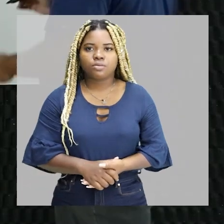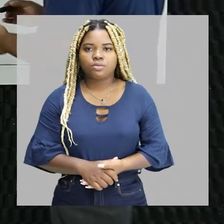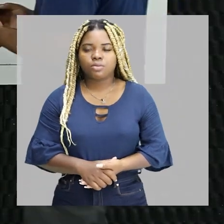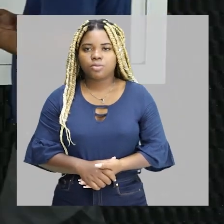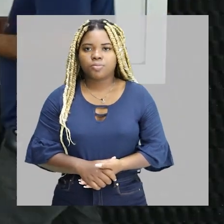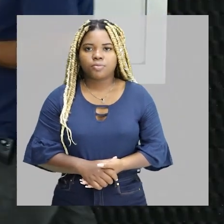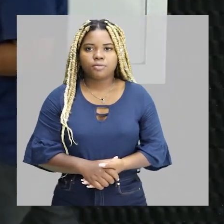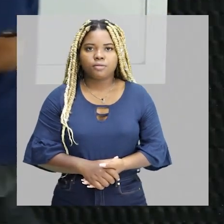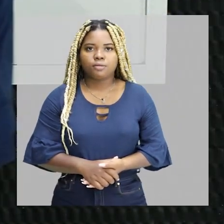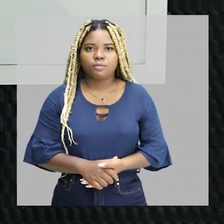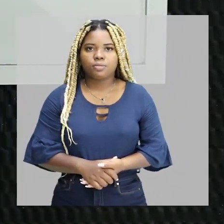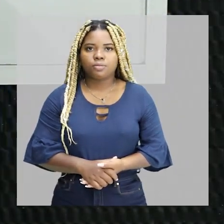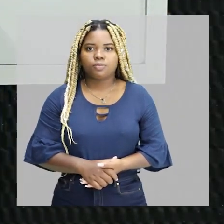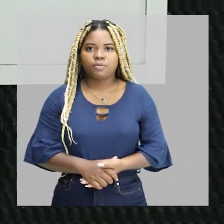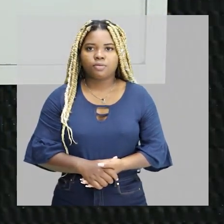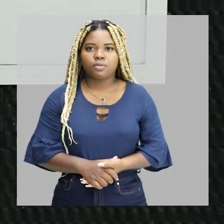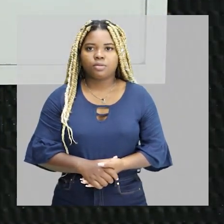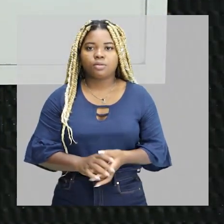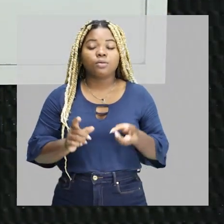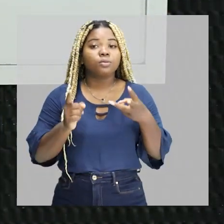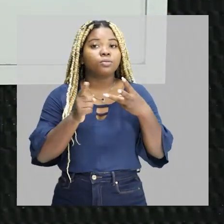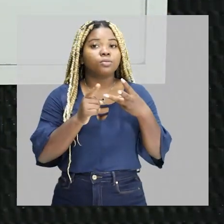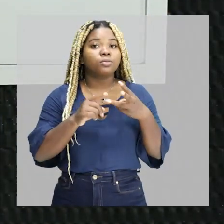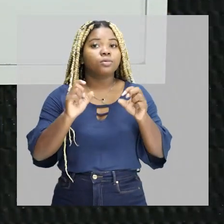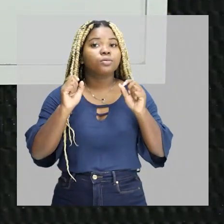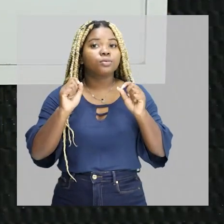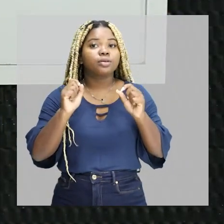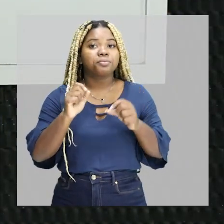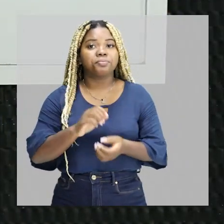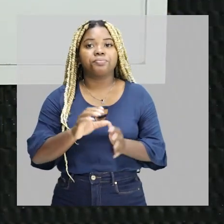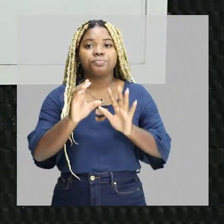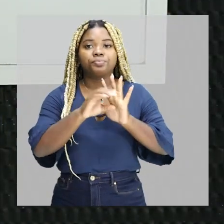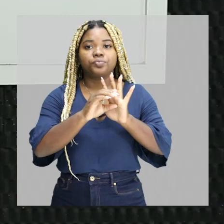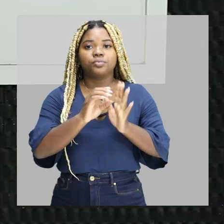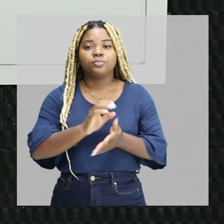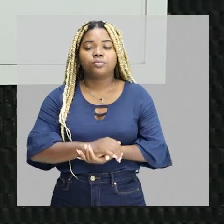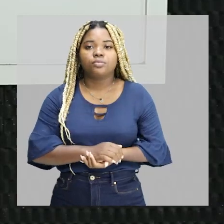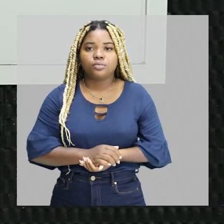O empuxo, gente, é que vai manter, né,